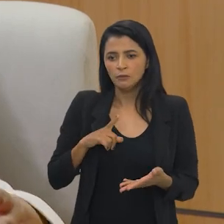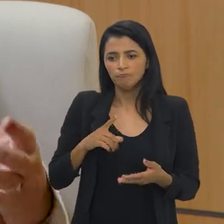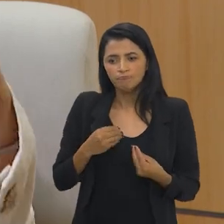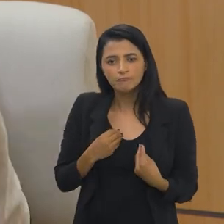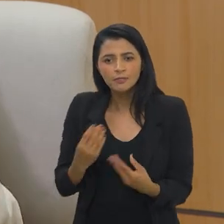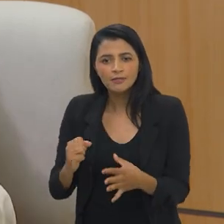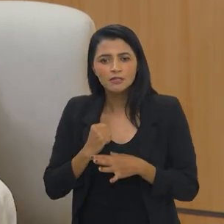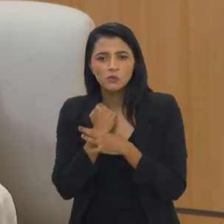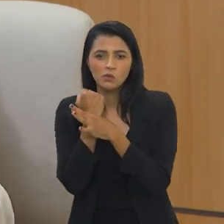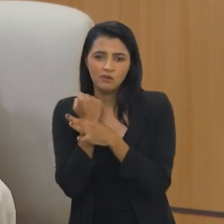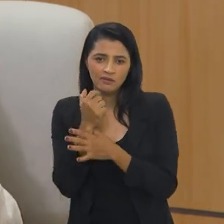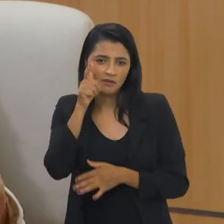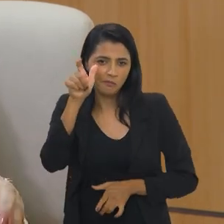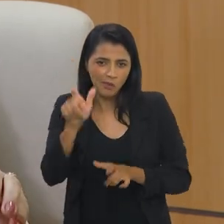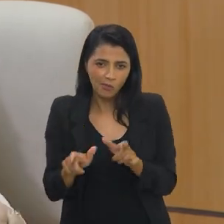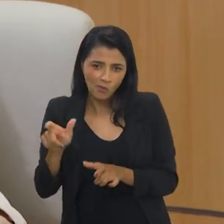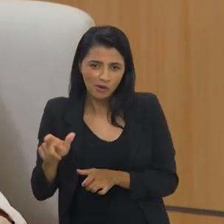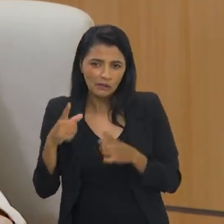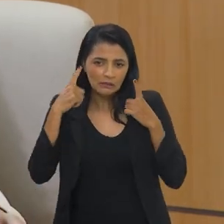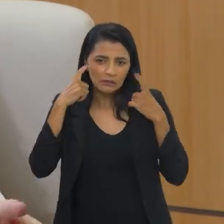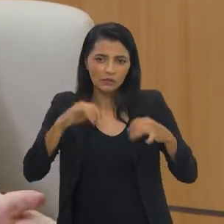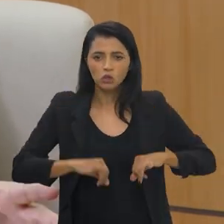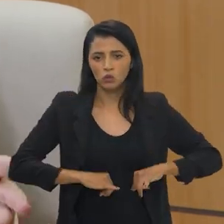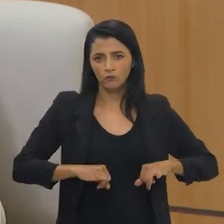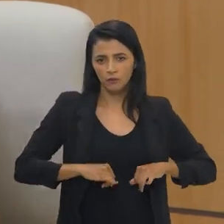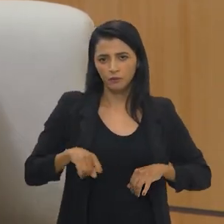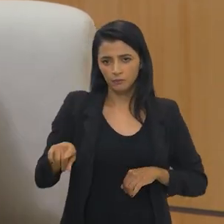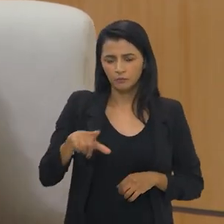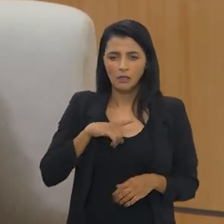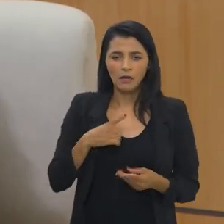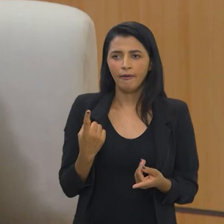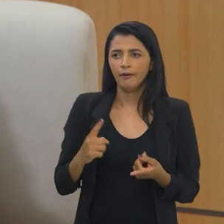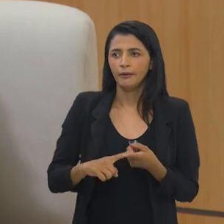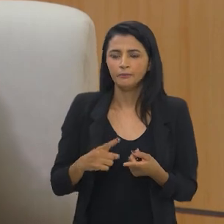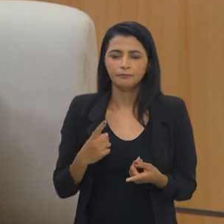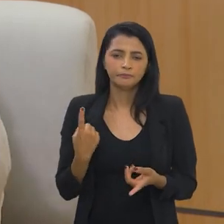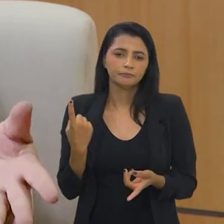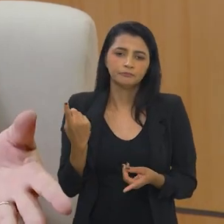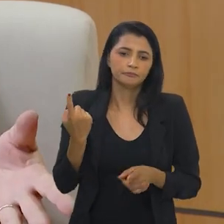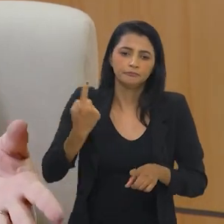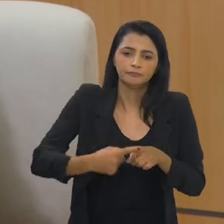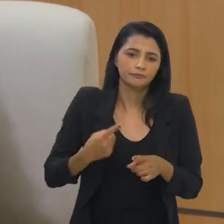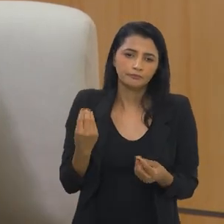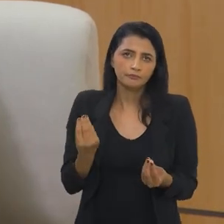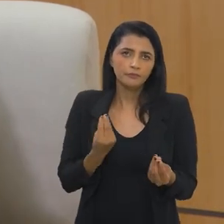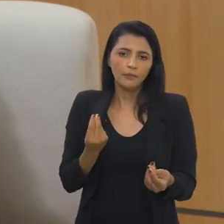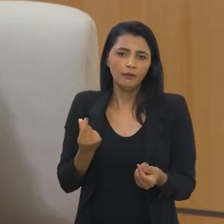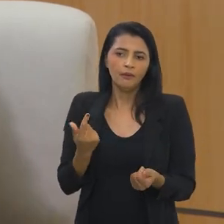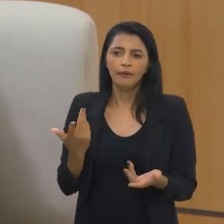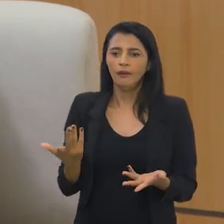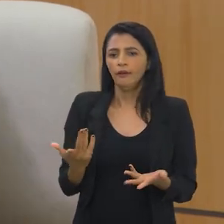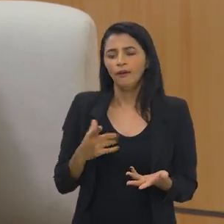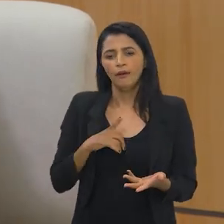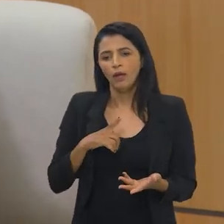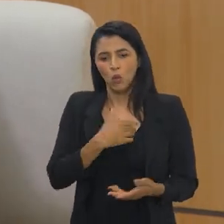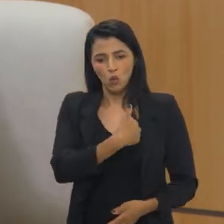que traz segurança para mulher a situação de violência não é nenhuma questão Ah porque foi né